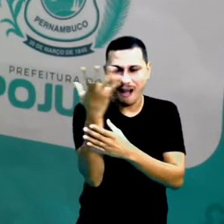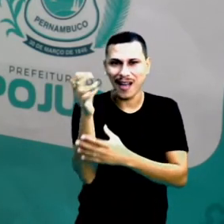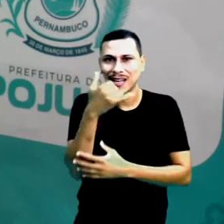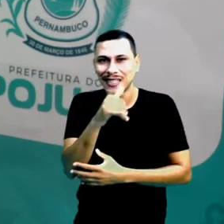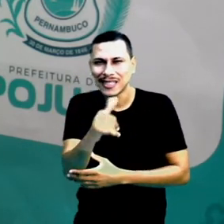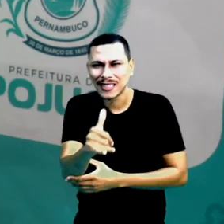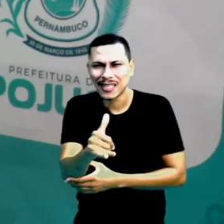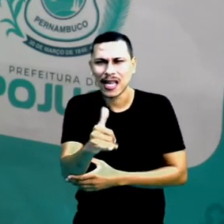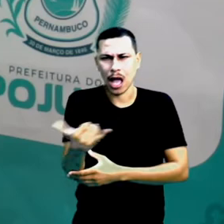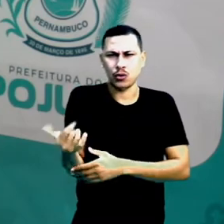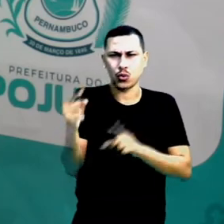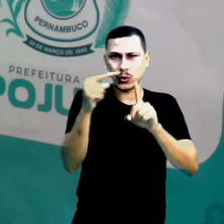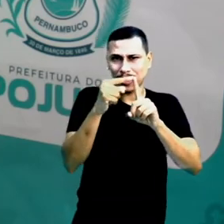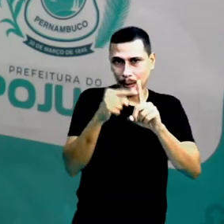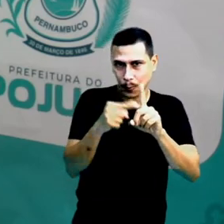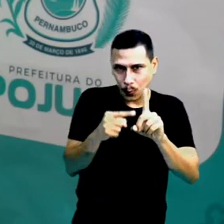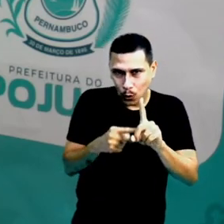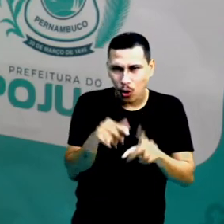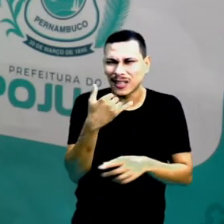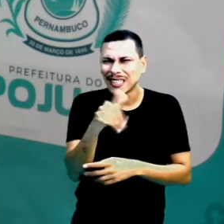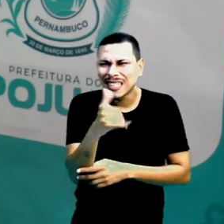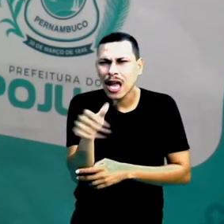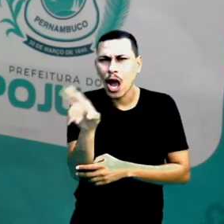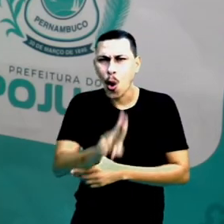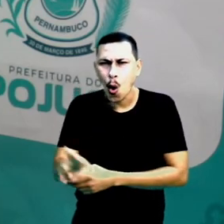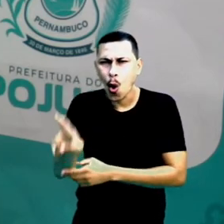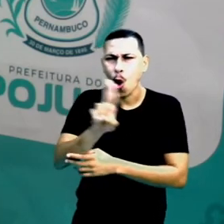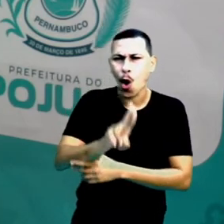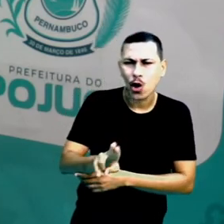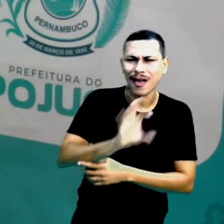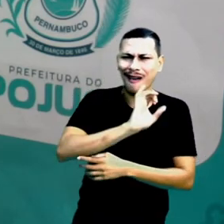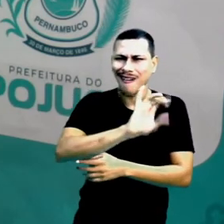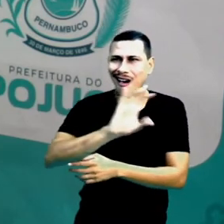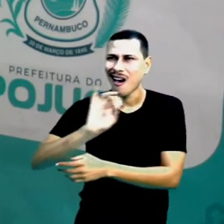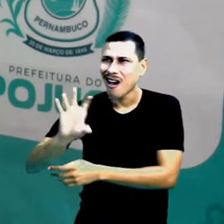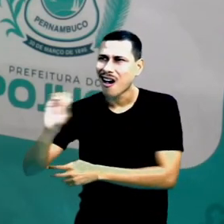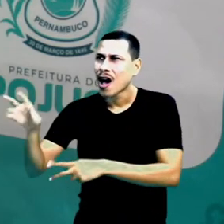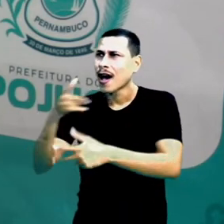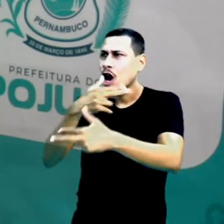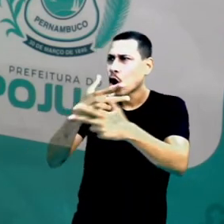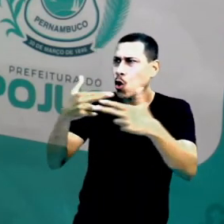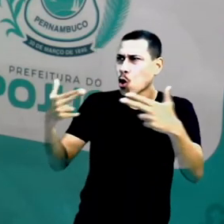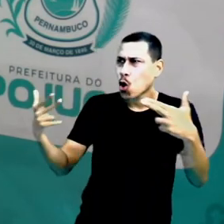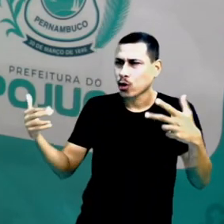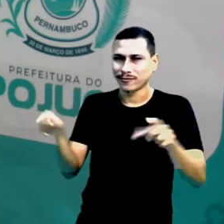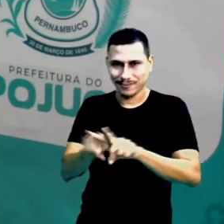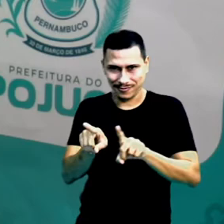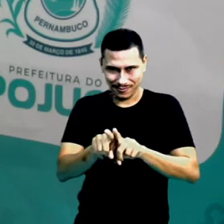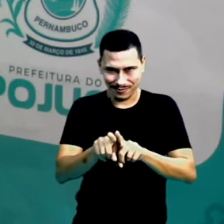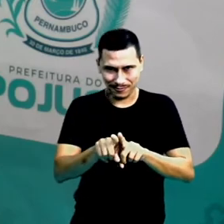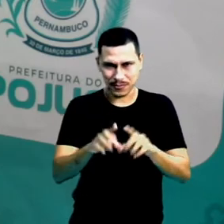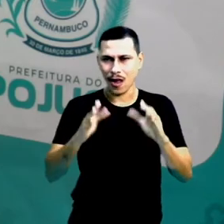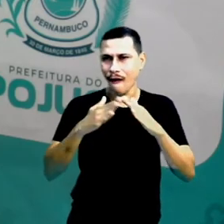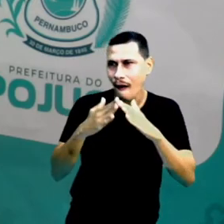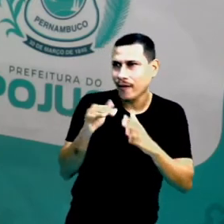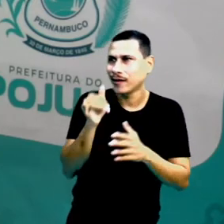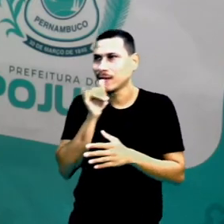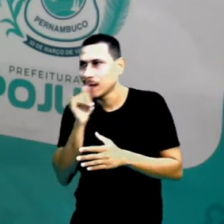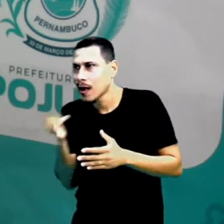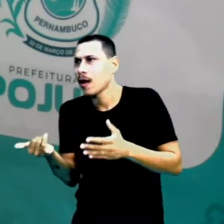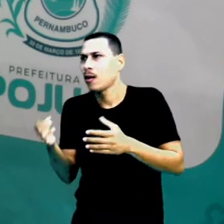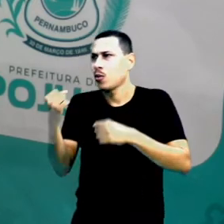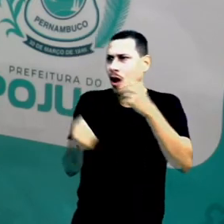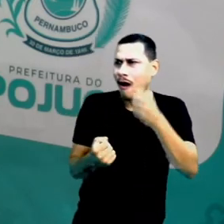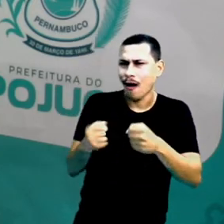energias, que tipo de energia a gente utiliza para funcionar determinado produto na nossa casa, no nosso carro,